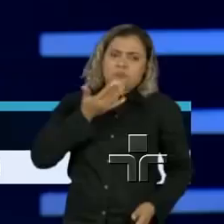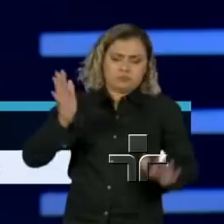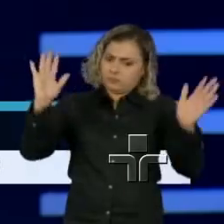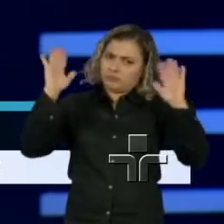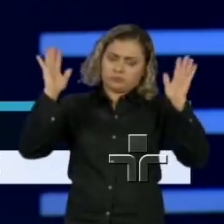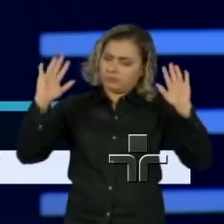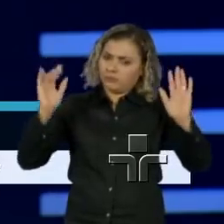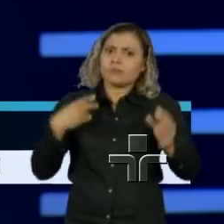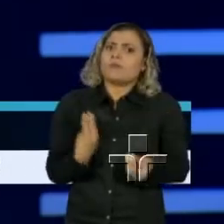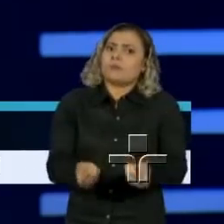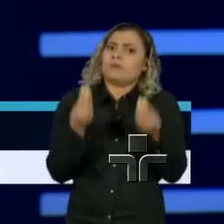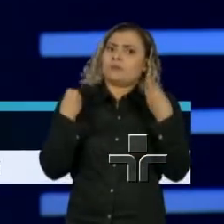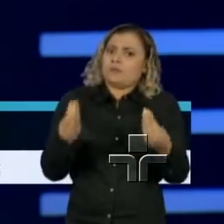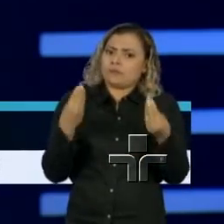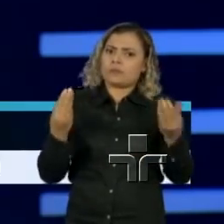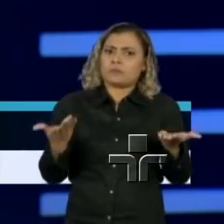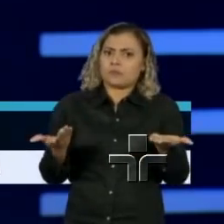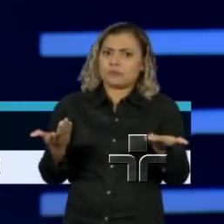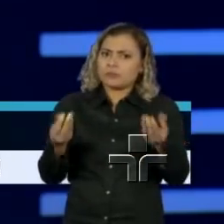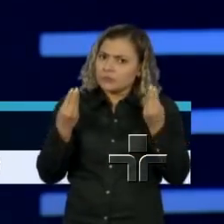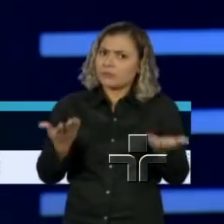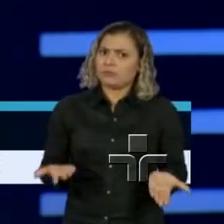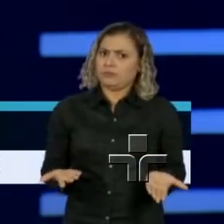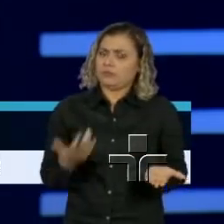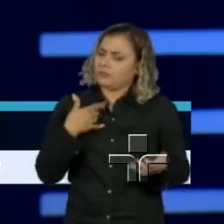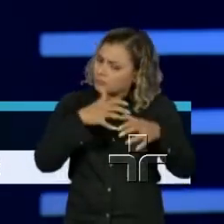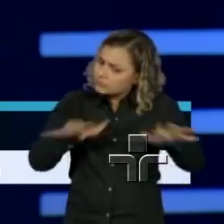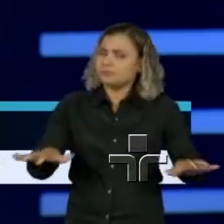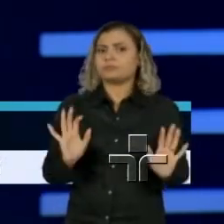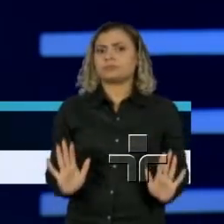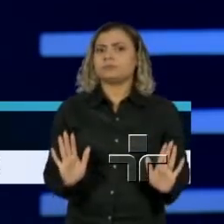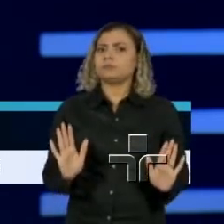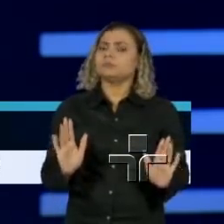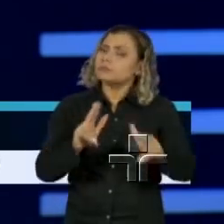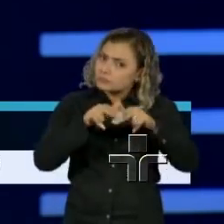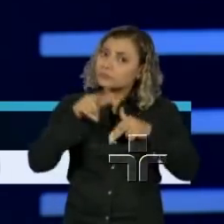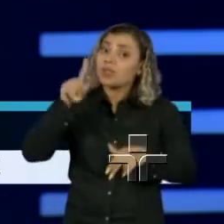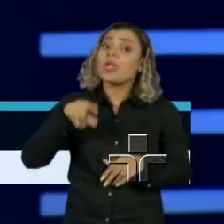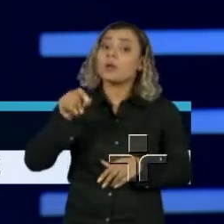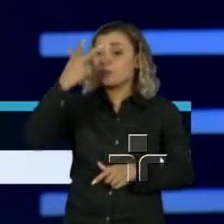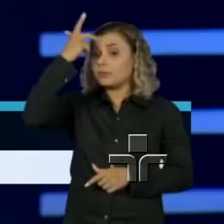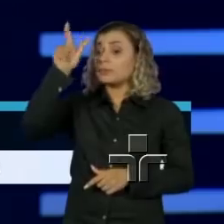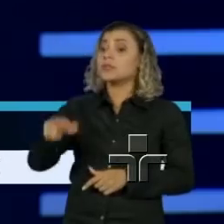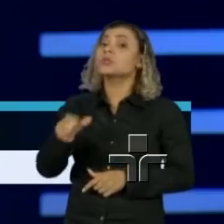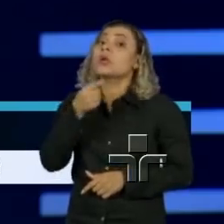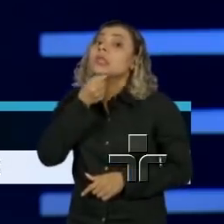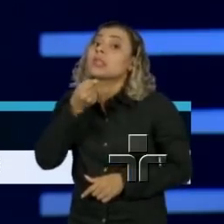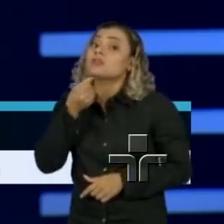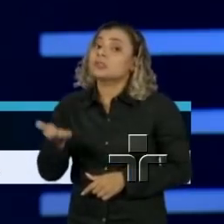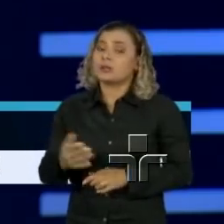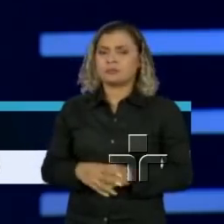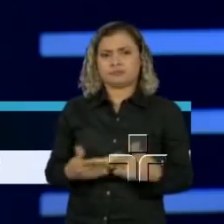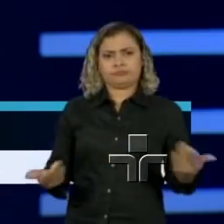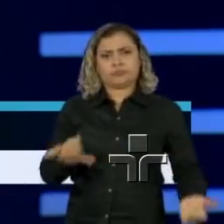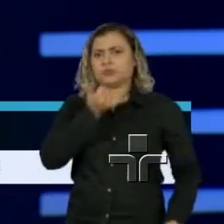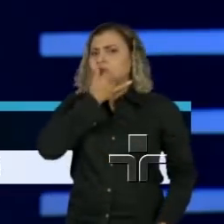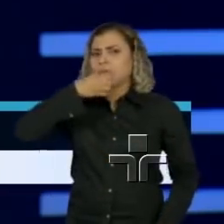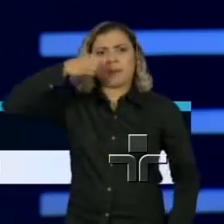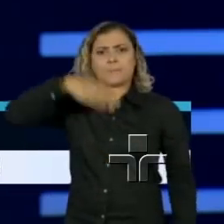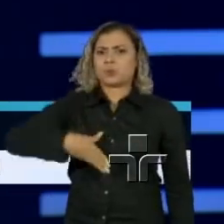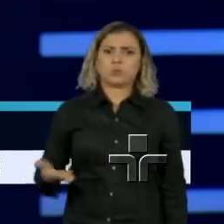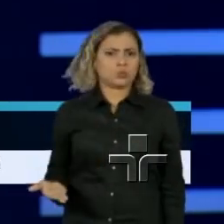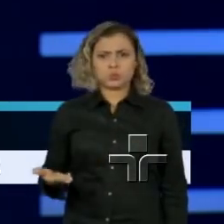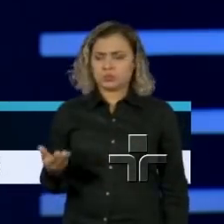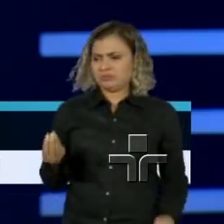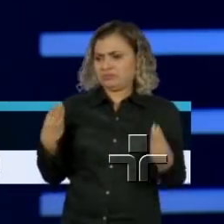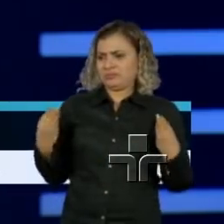que, e misturando uma coisa com a outra, é necessário sempre separar. Isso era o argumento do cidadão que foi entrevistado. Em suma, um verdadeiro absurdo. Aí é uma